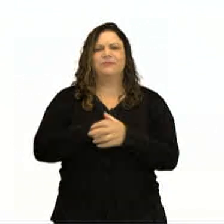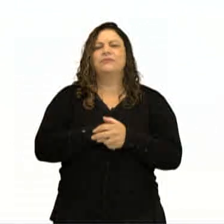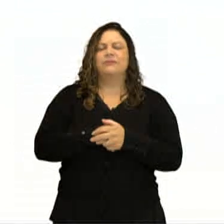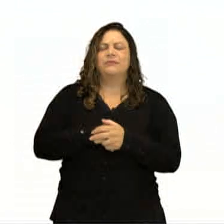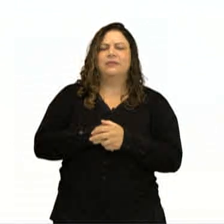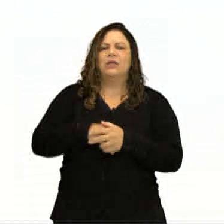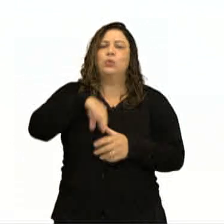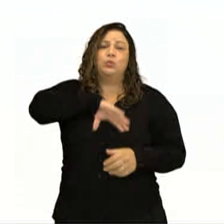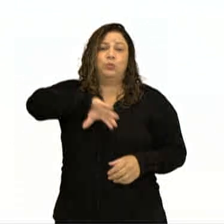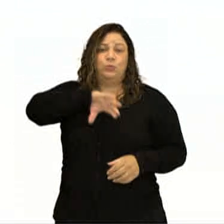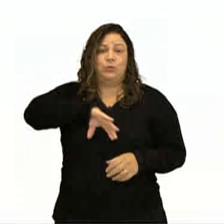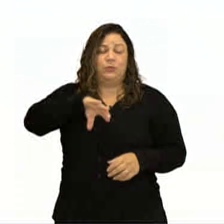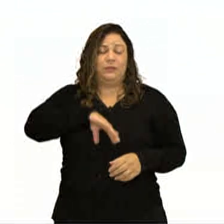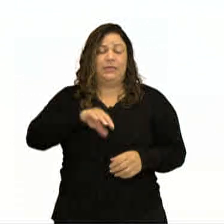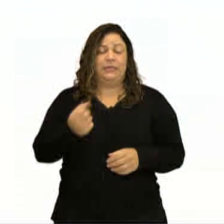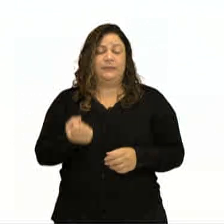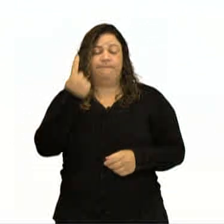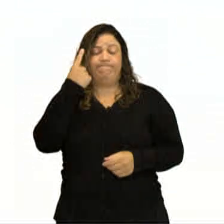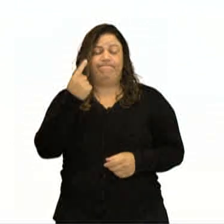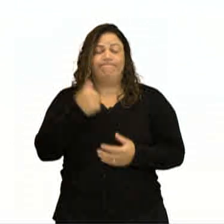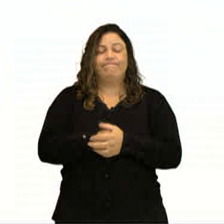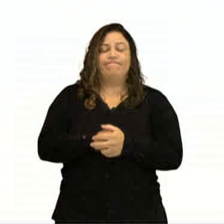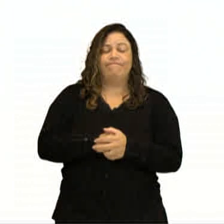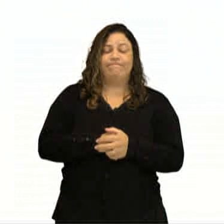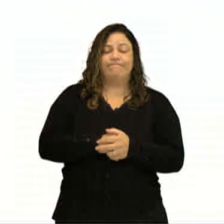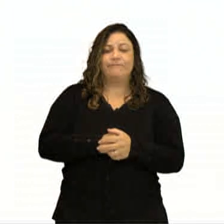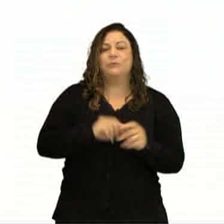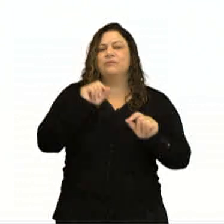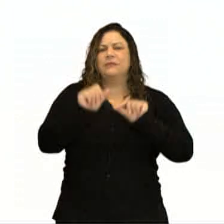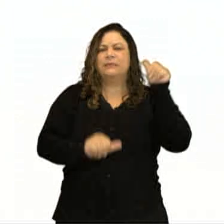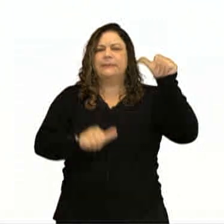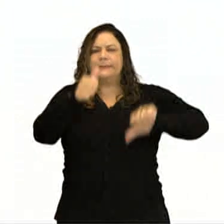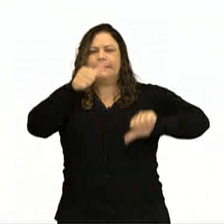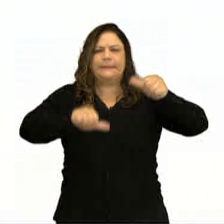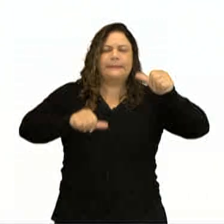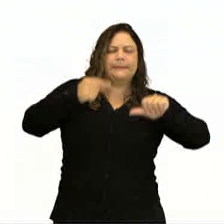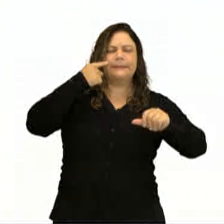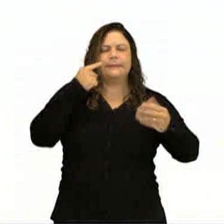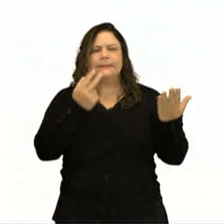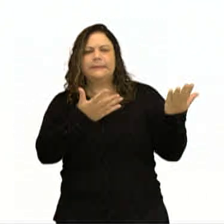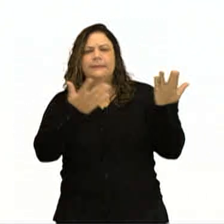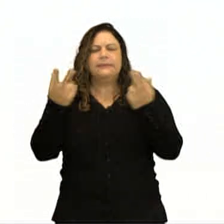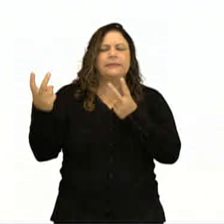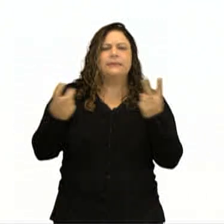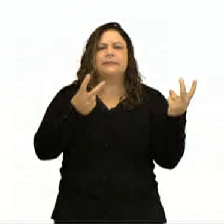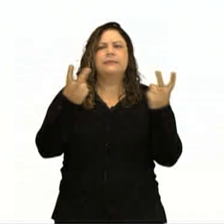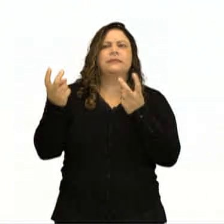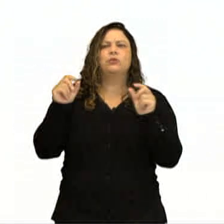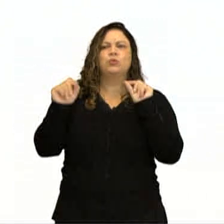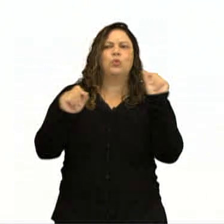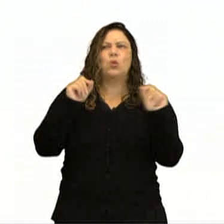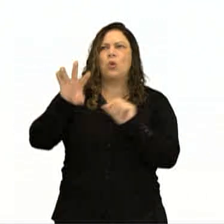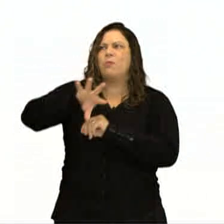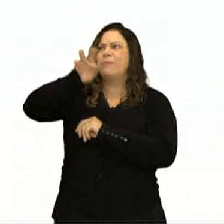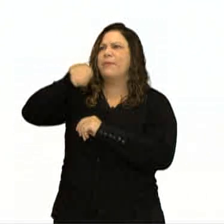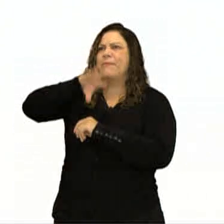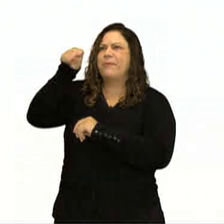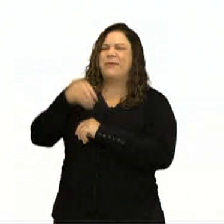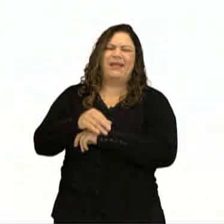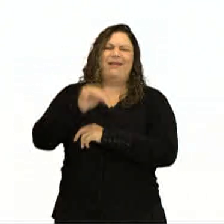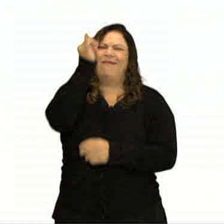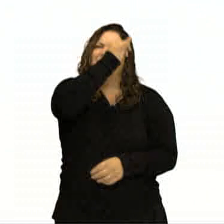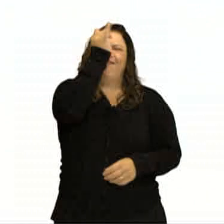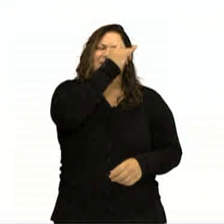de português. Ia para o singular, não tinha dúvida. Idiotismo de